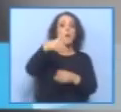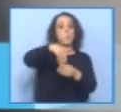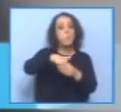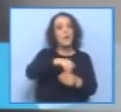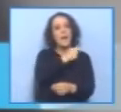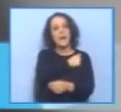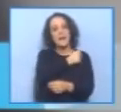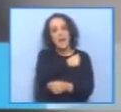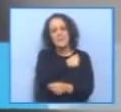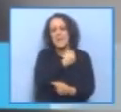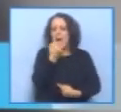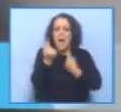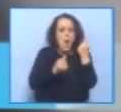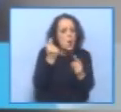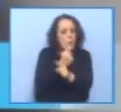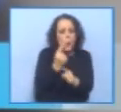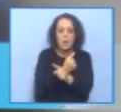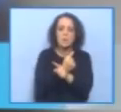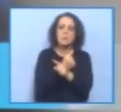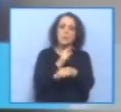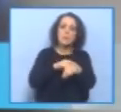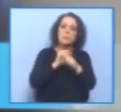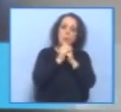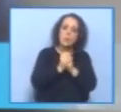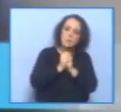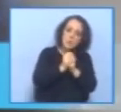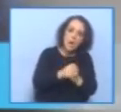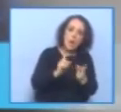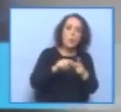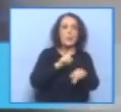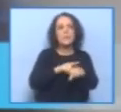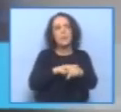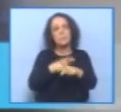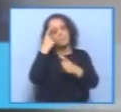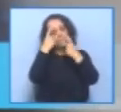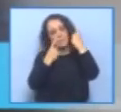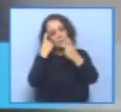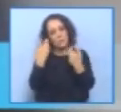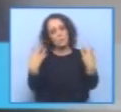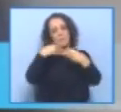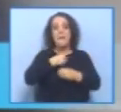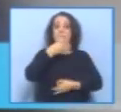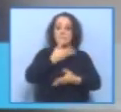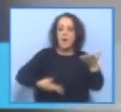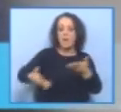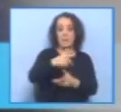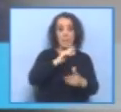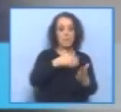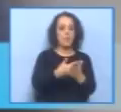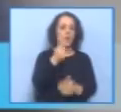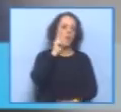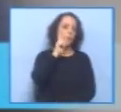haja qualquer coisa, ou seja, um momento de oração, um momento de interiorização, que se falem destas coisas. Isto para a criança é muito